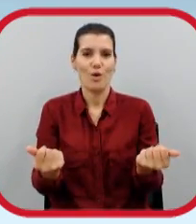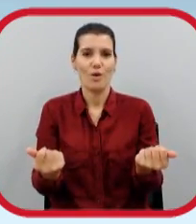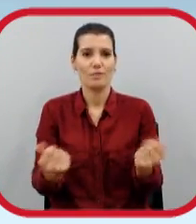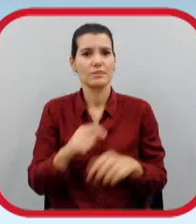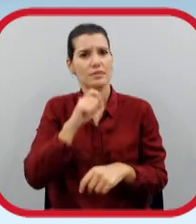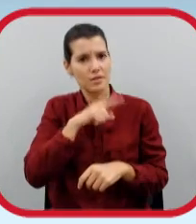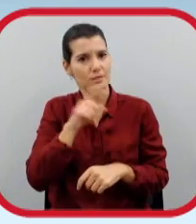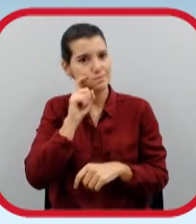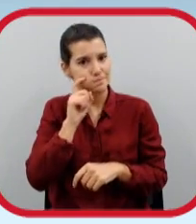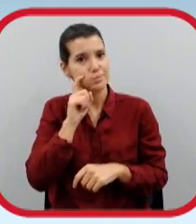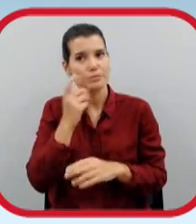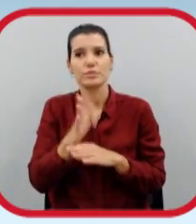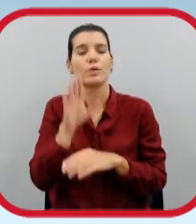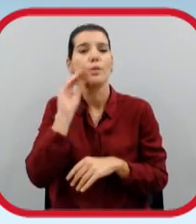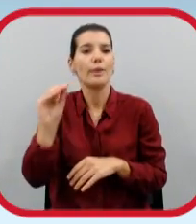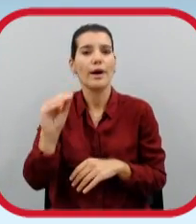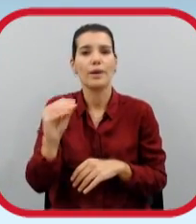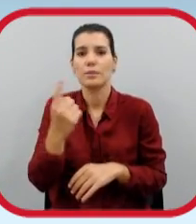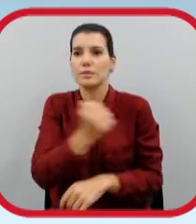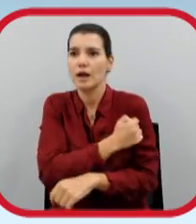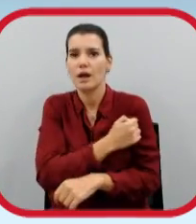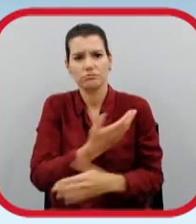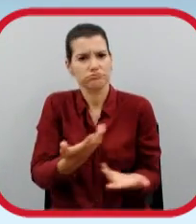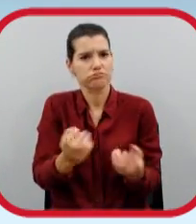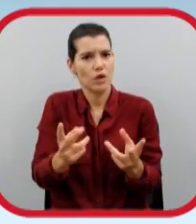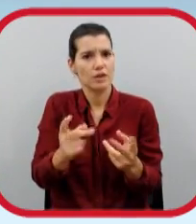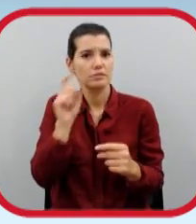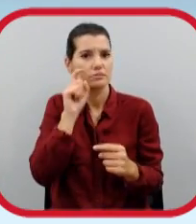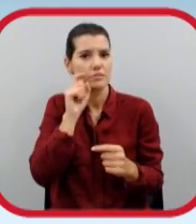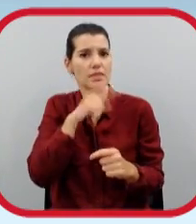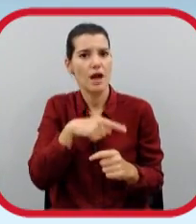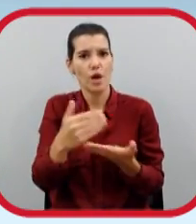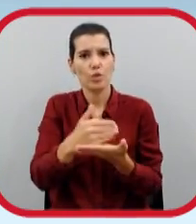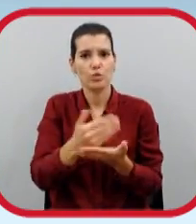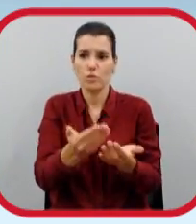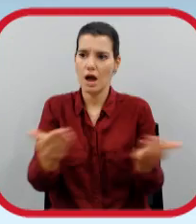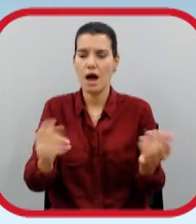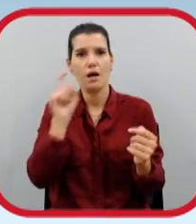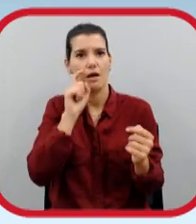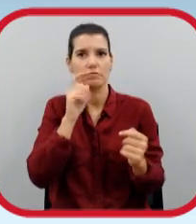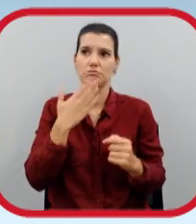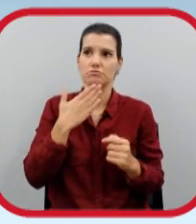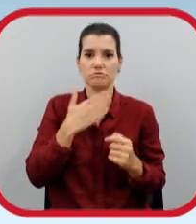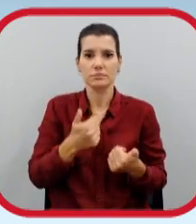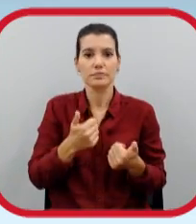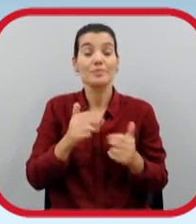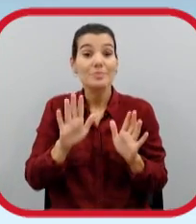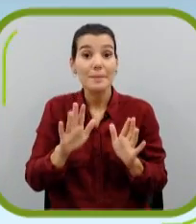isso. Não é que a pessoa não consiga proteger, sei lá, um banco, não é? Ou uma casa, não é? Isso consegue, tendo recursos suficientes, consegue proteger adequadamente.